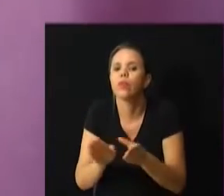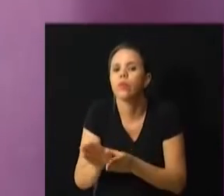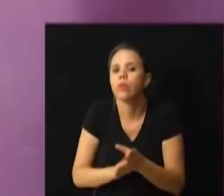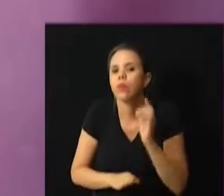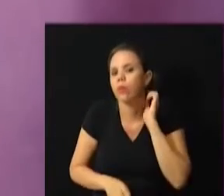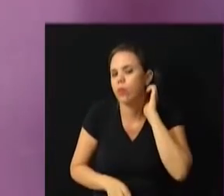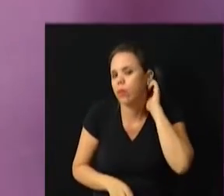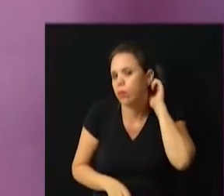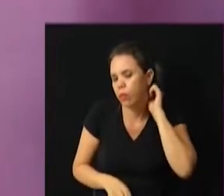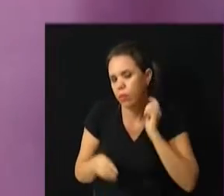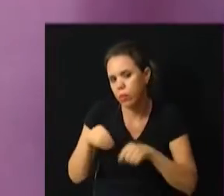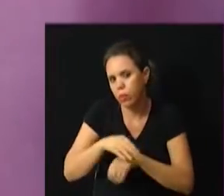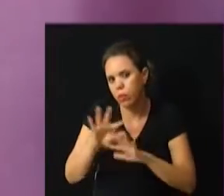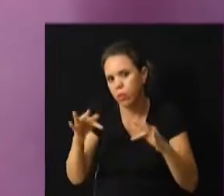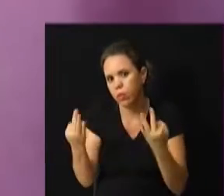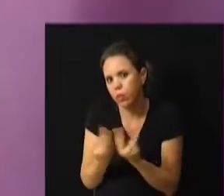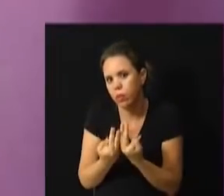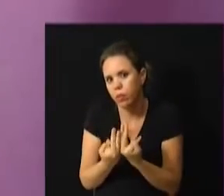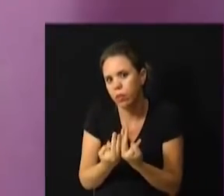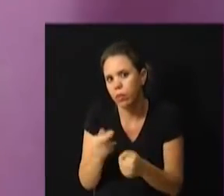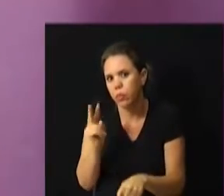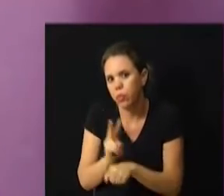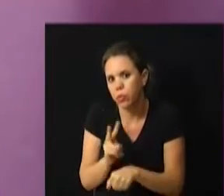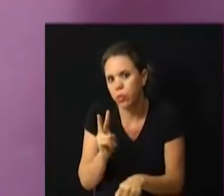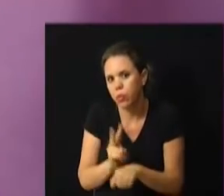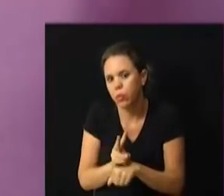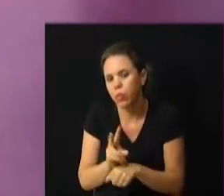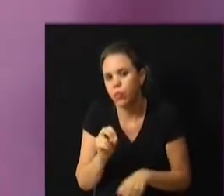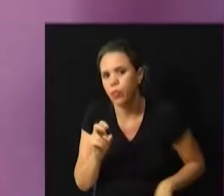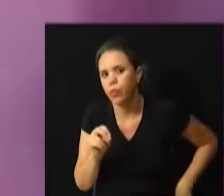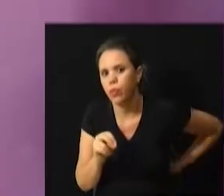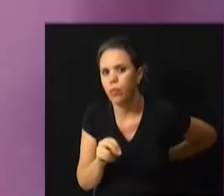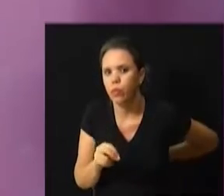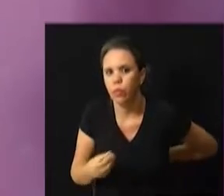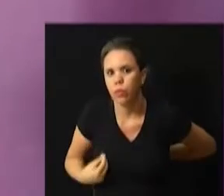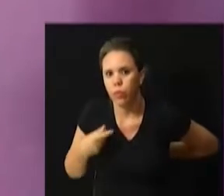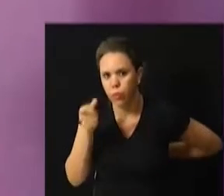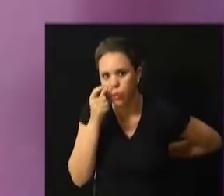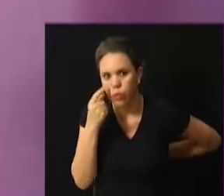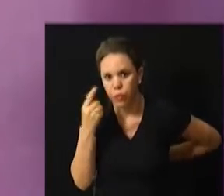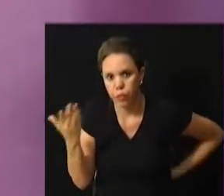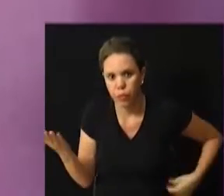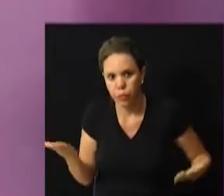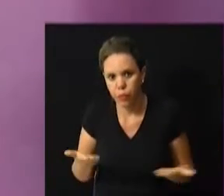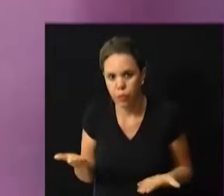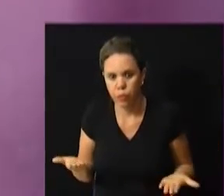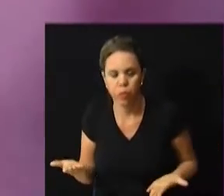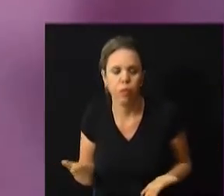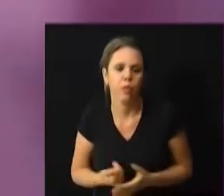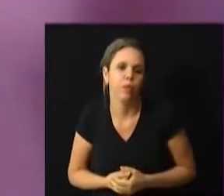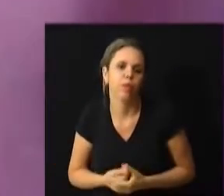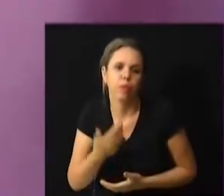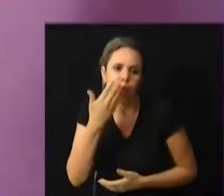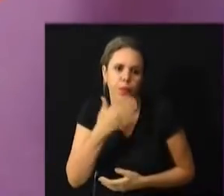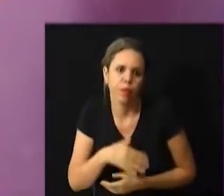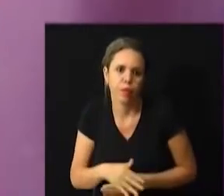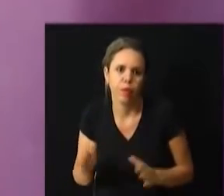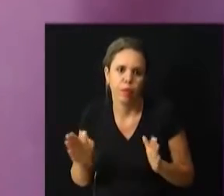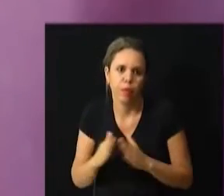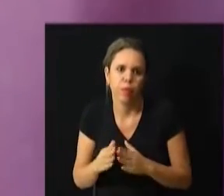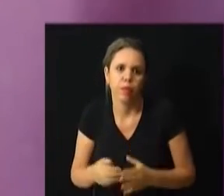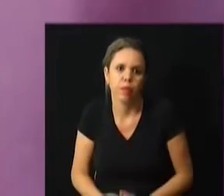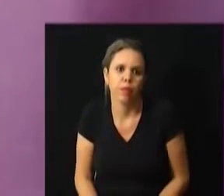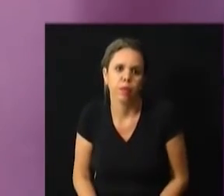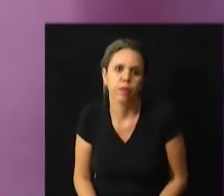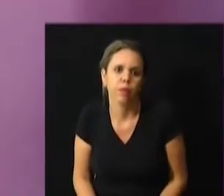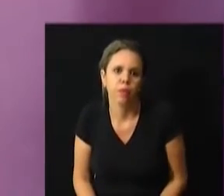qual orientação, qual dica que o senhor dá para o pai, para a mãe, para o cuidador, vovó, enfim, que está assistindo a gente nesse momento e tem criança